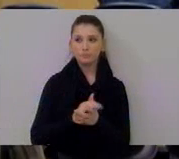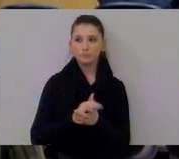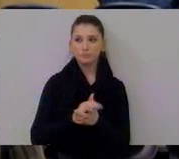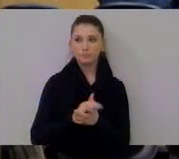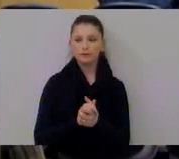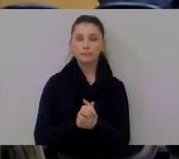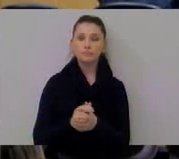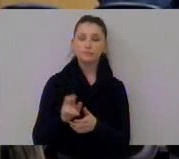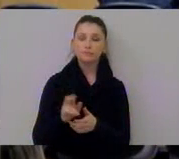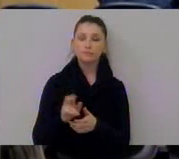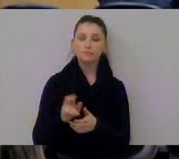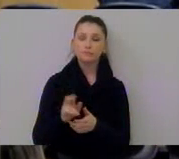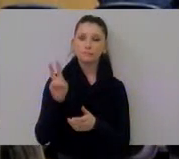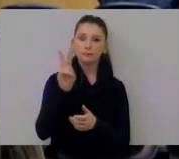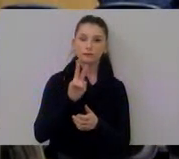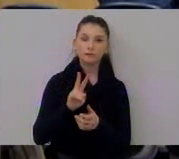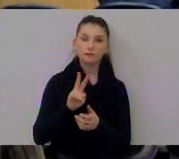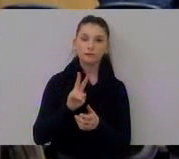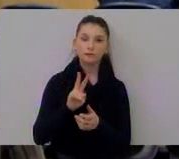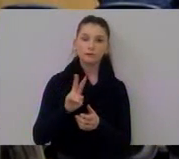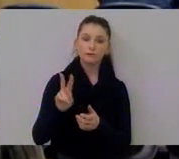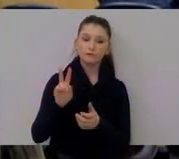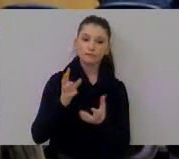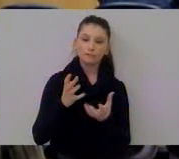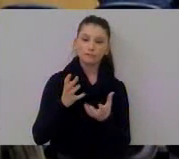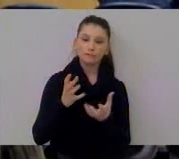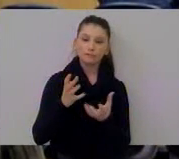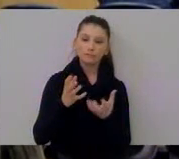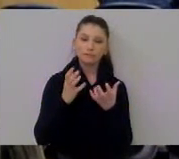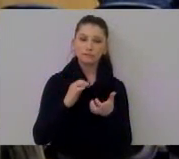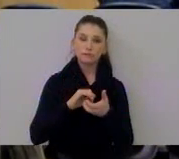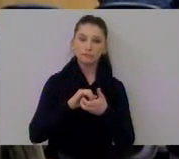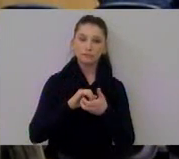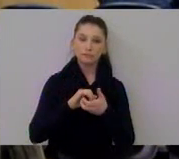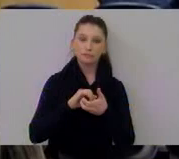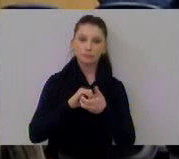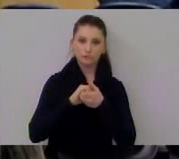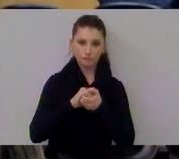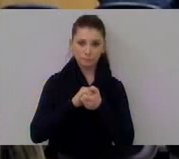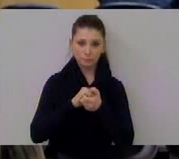quero saudar aqui a Andréia,